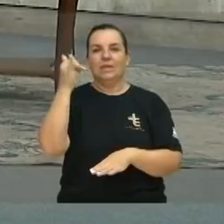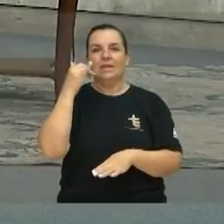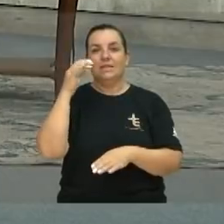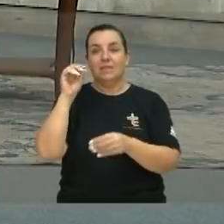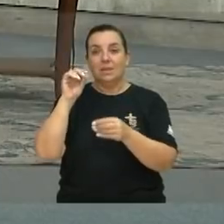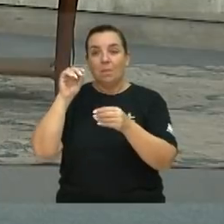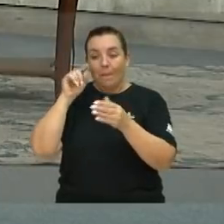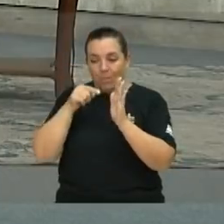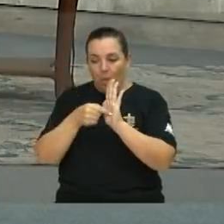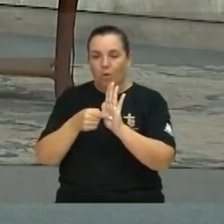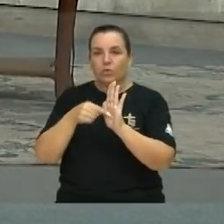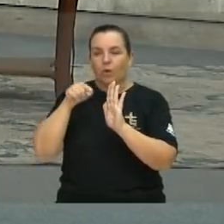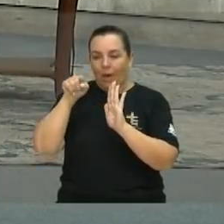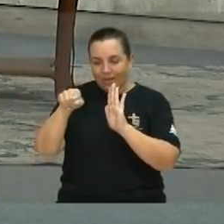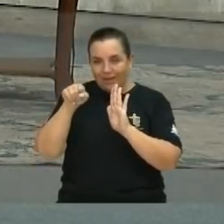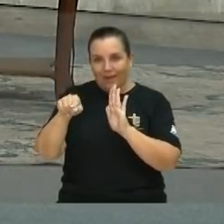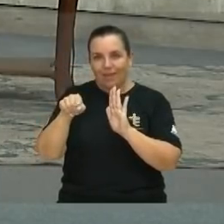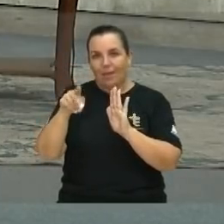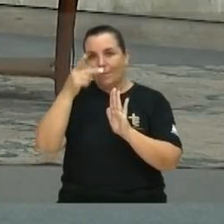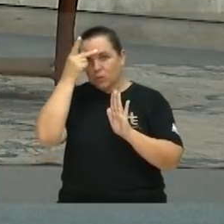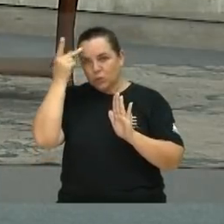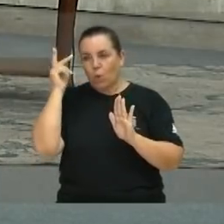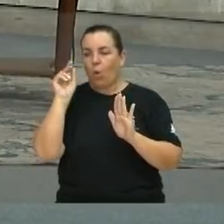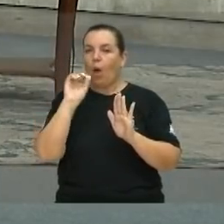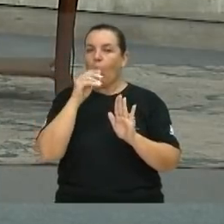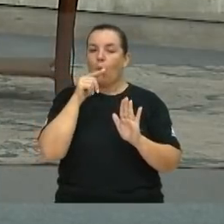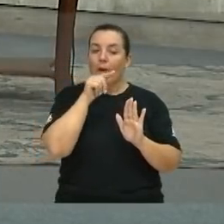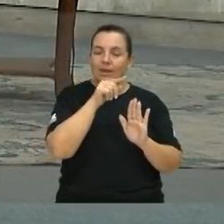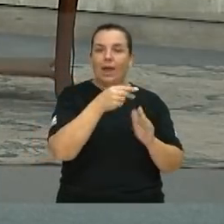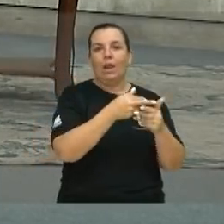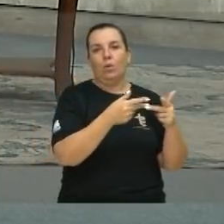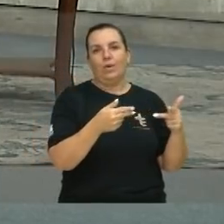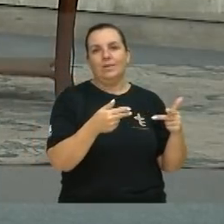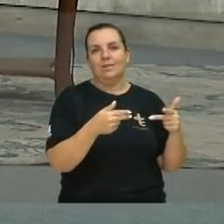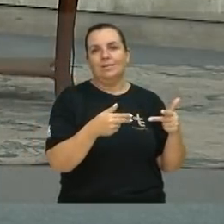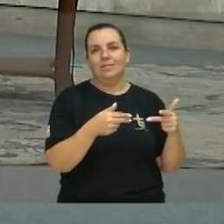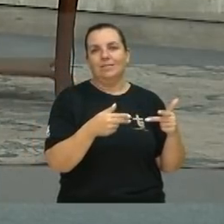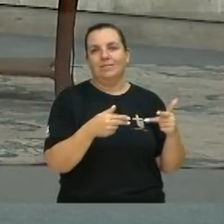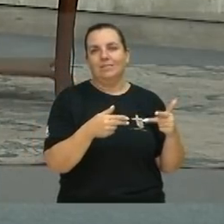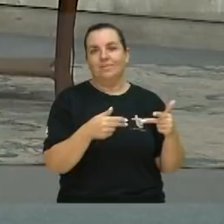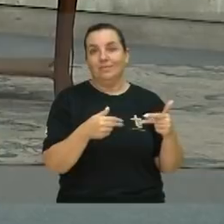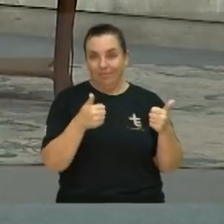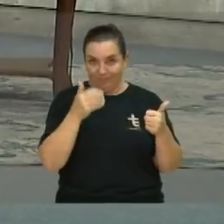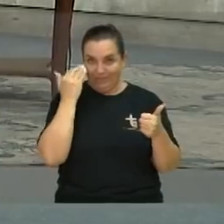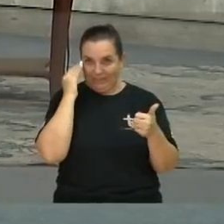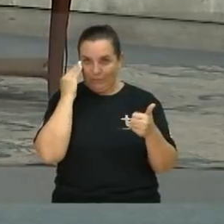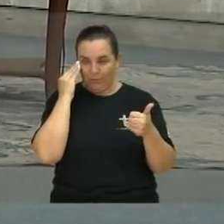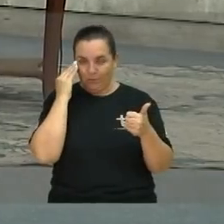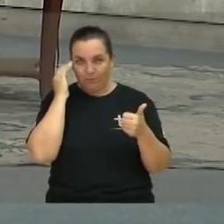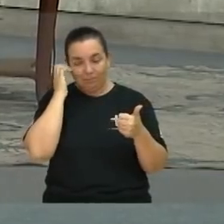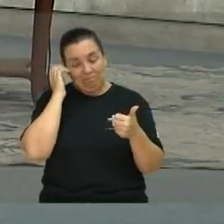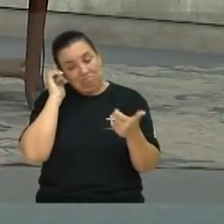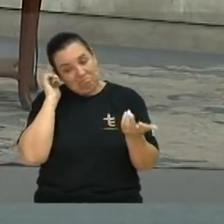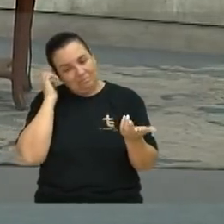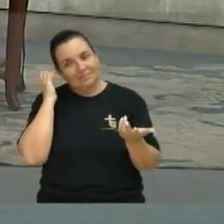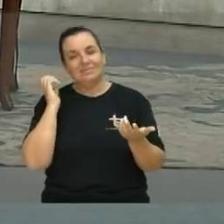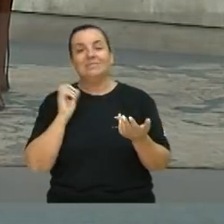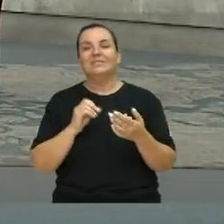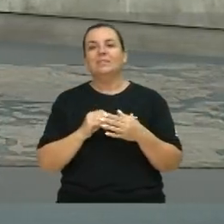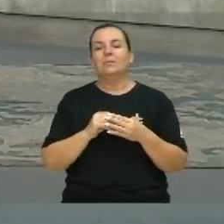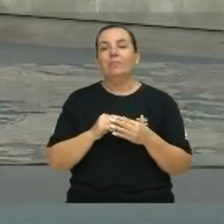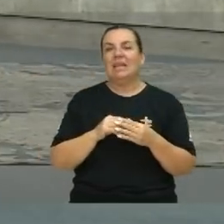na identidade de uma pessoa de um fato de um gesto ou de um traço cultural